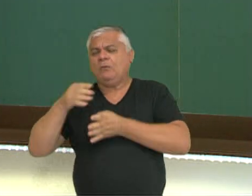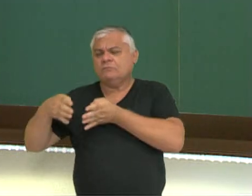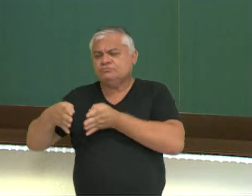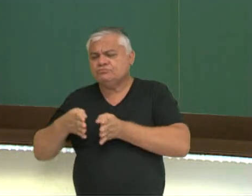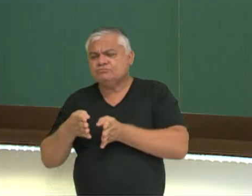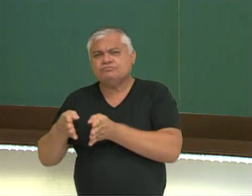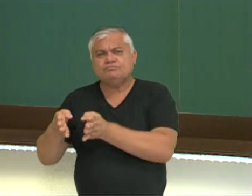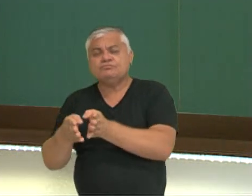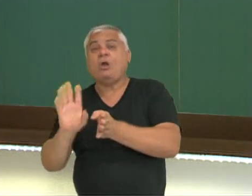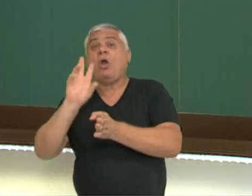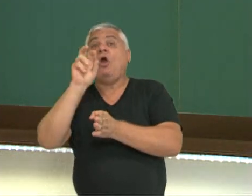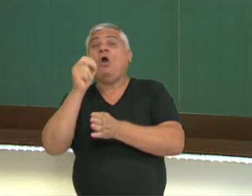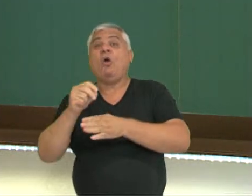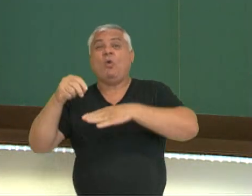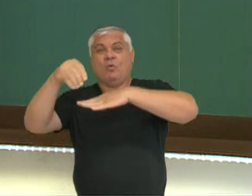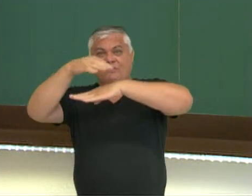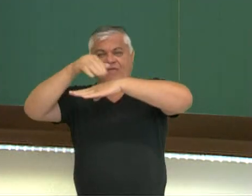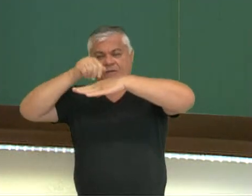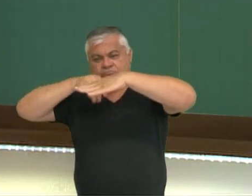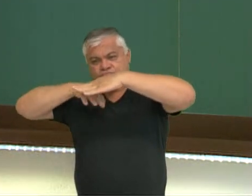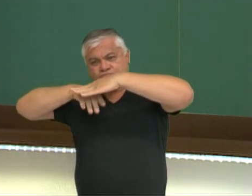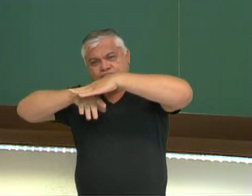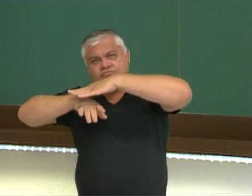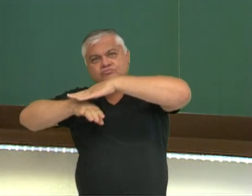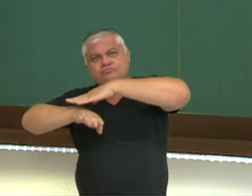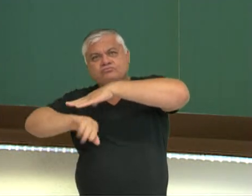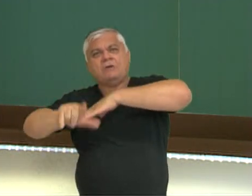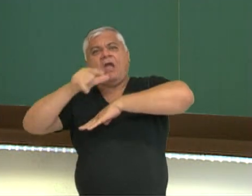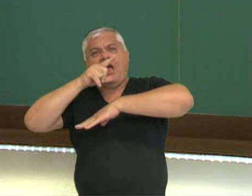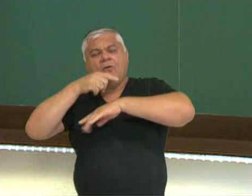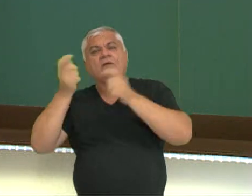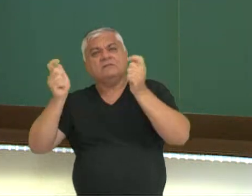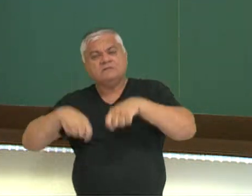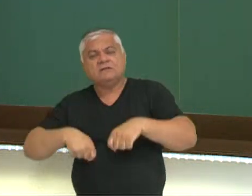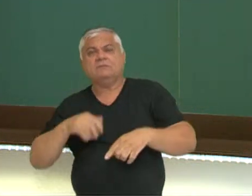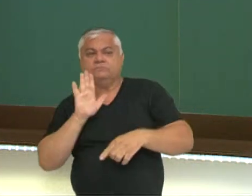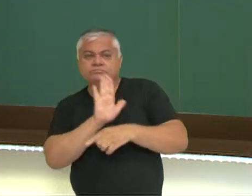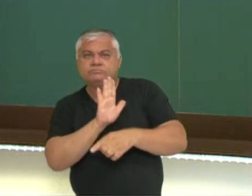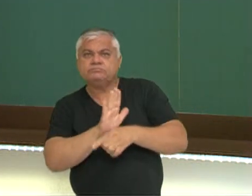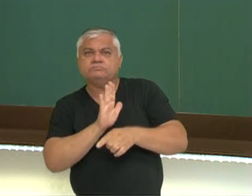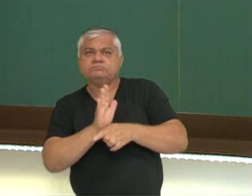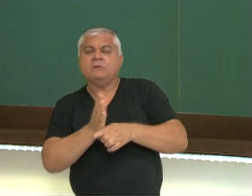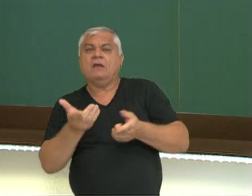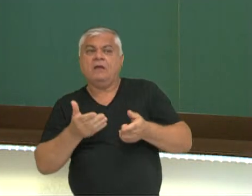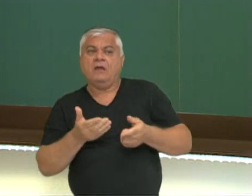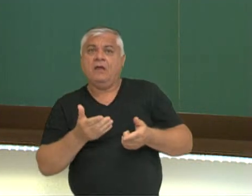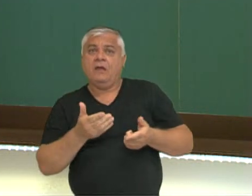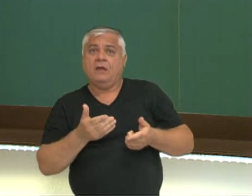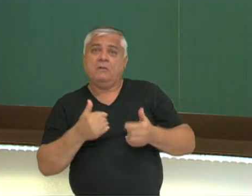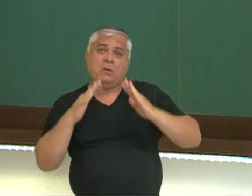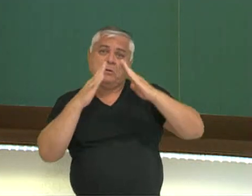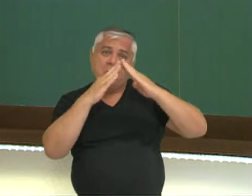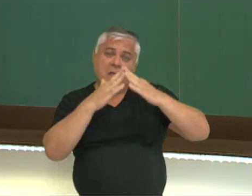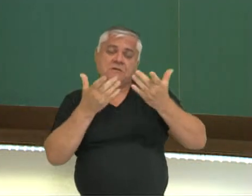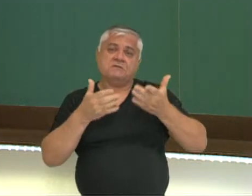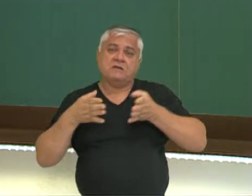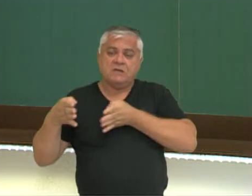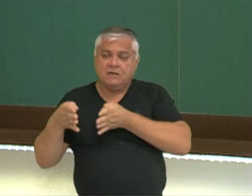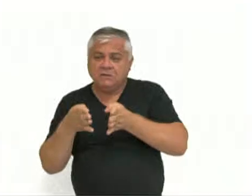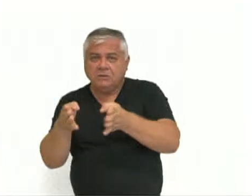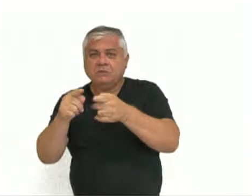ou subterrâneas, que podem ser usadas para o abastecimento público. Isso inclui, por exemplo, rios,